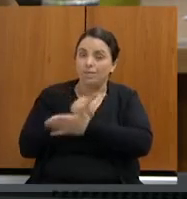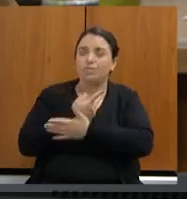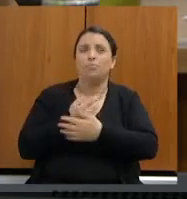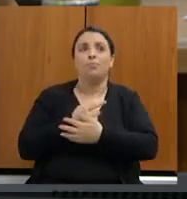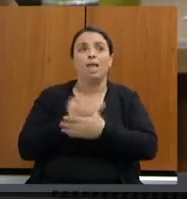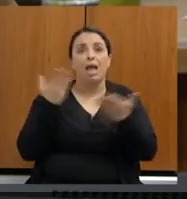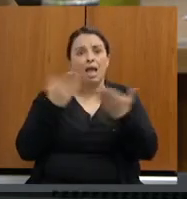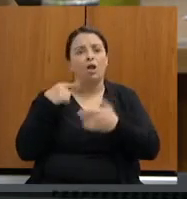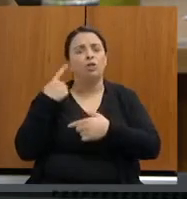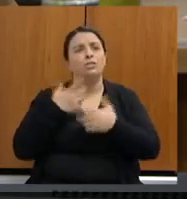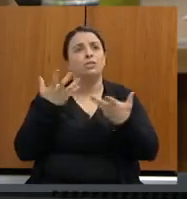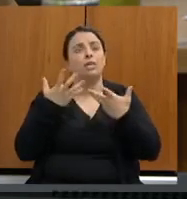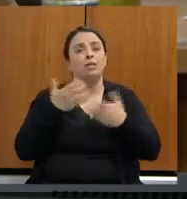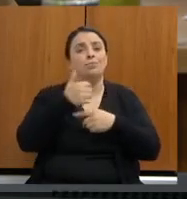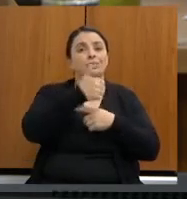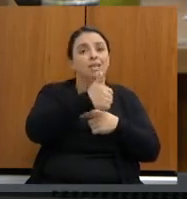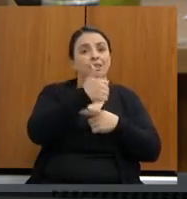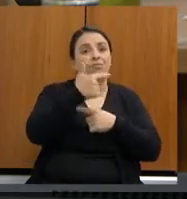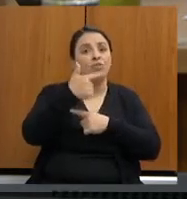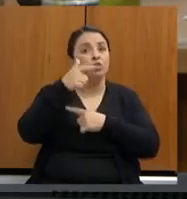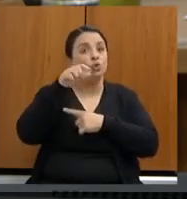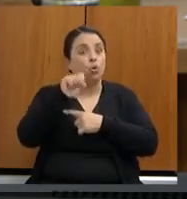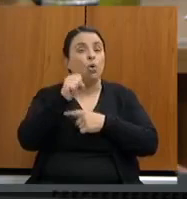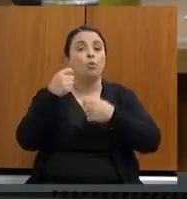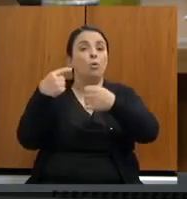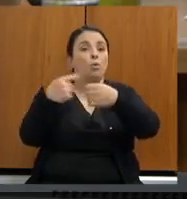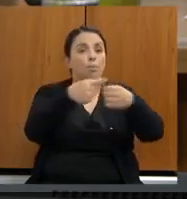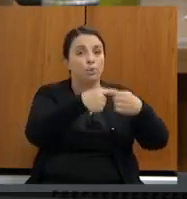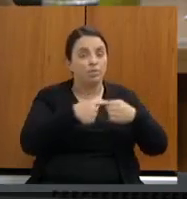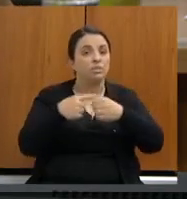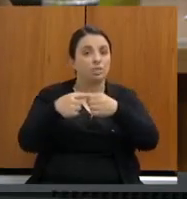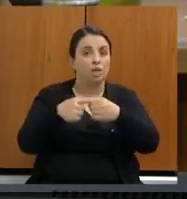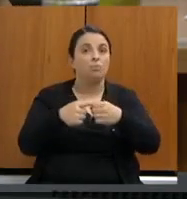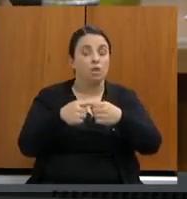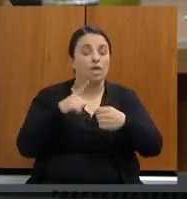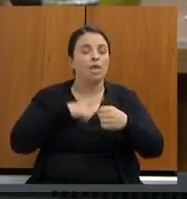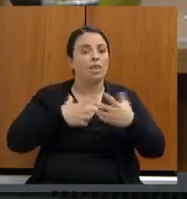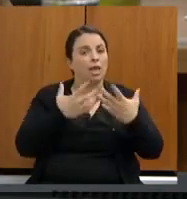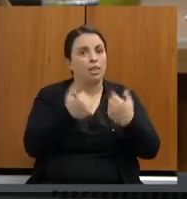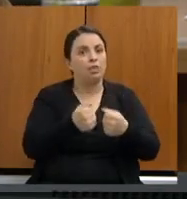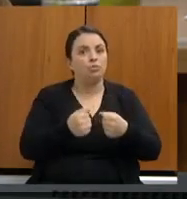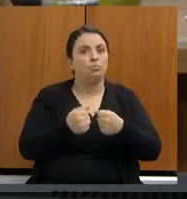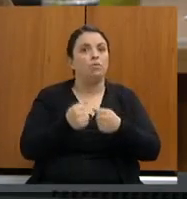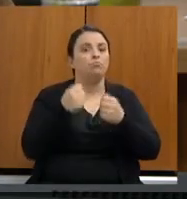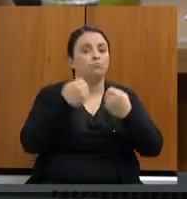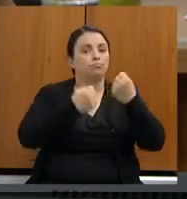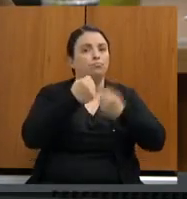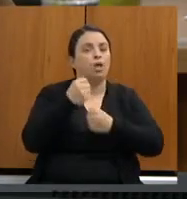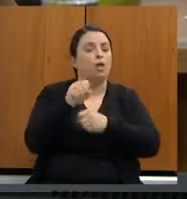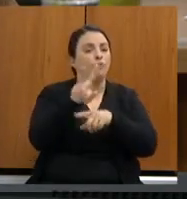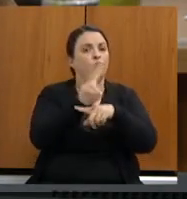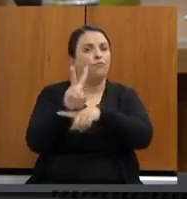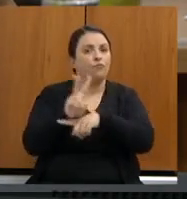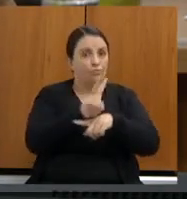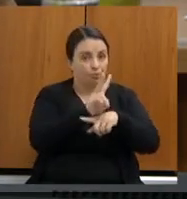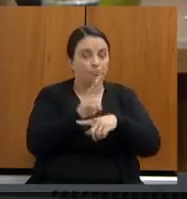municípios no agora até o final do ano com relação às atuações